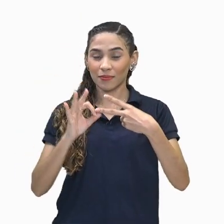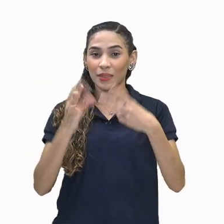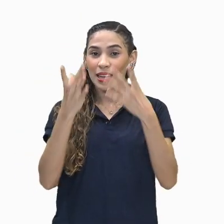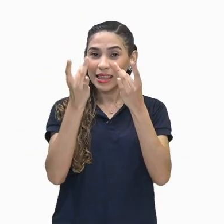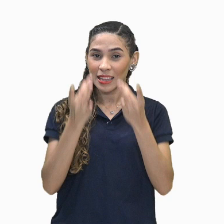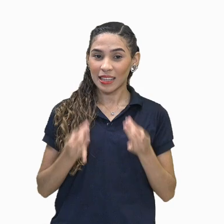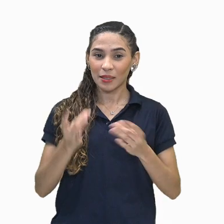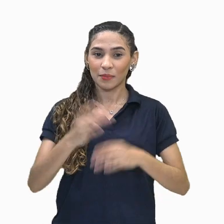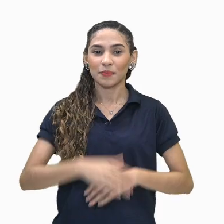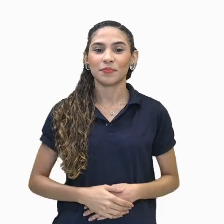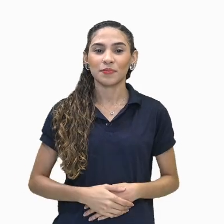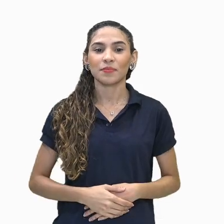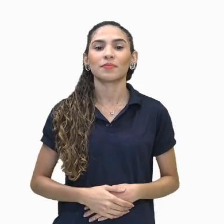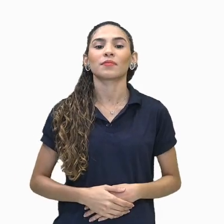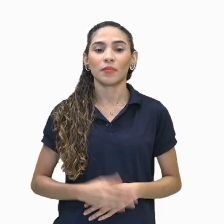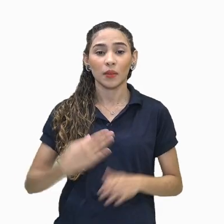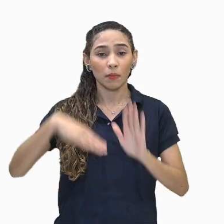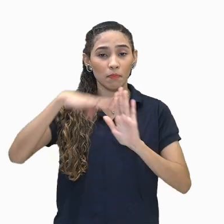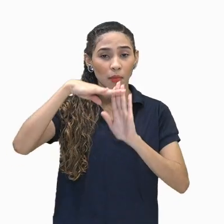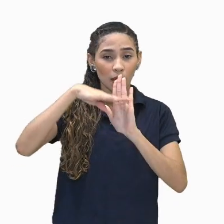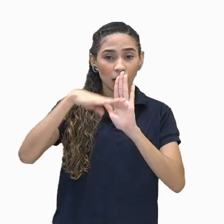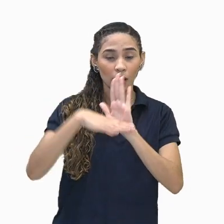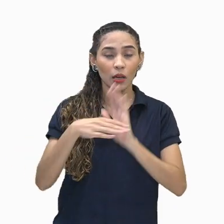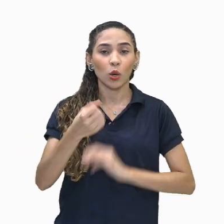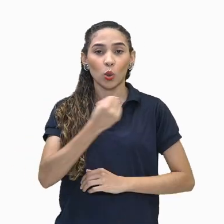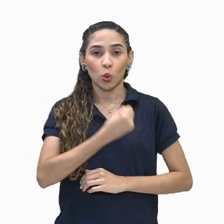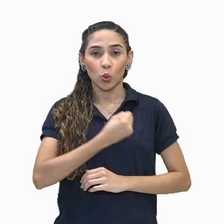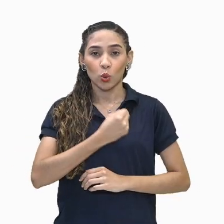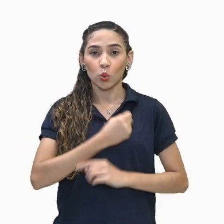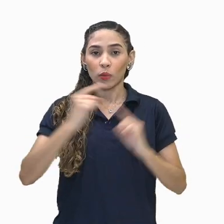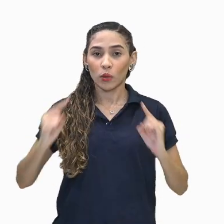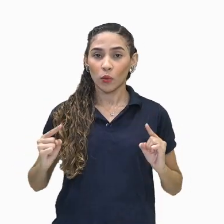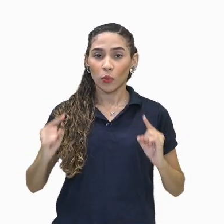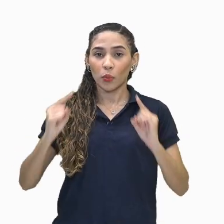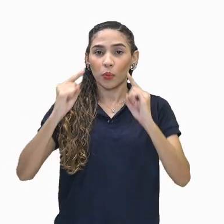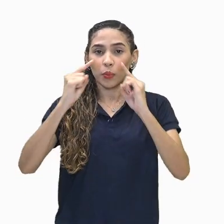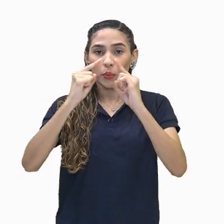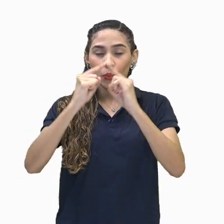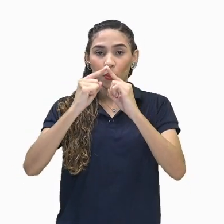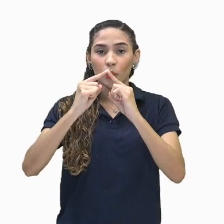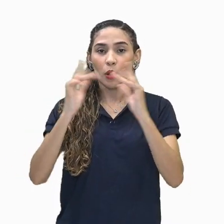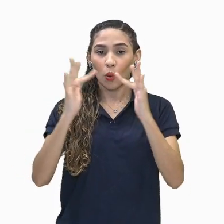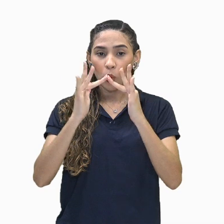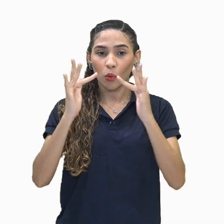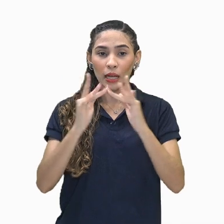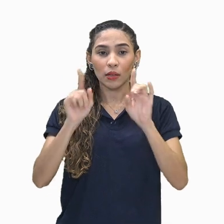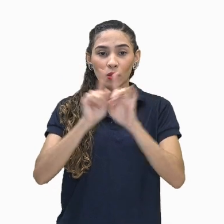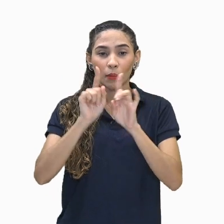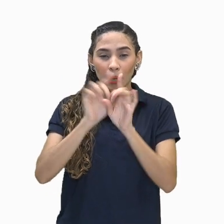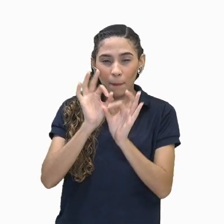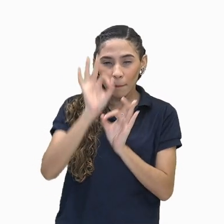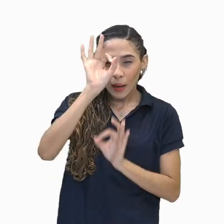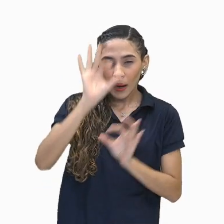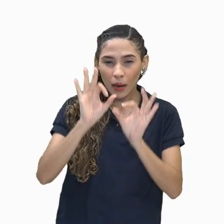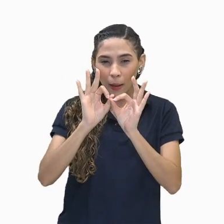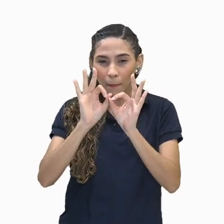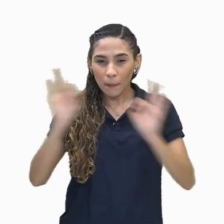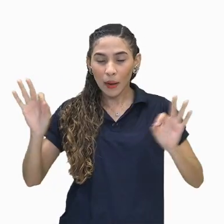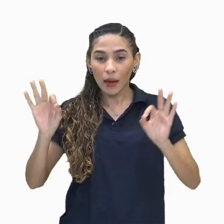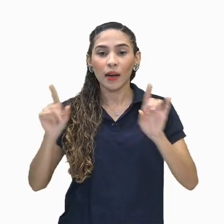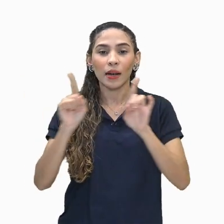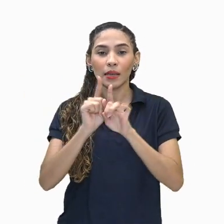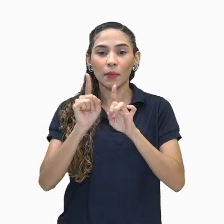detalhamento, classificações quanto ao número de vértices, às medidas de lados e ângulos, e